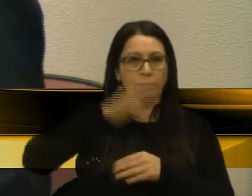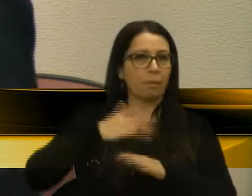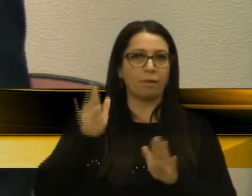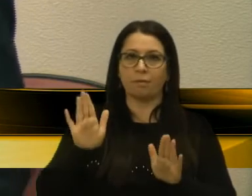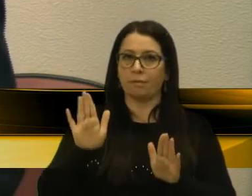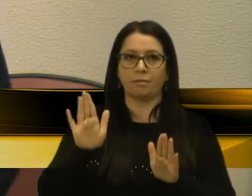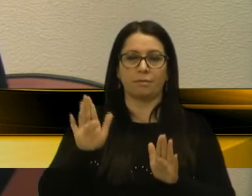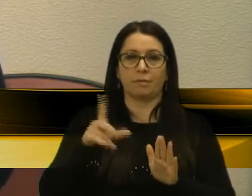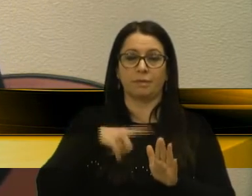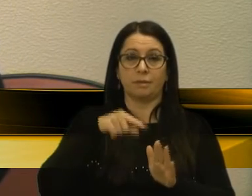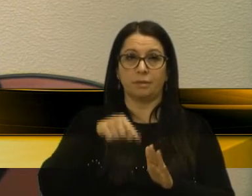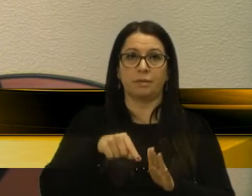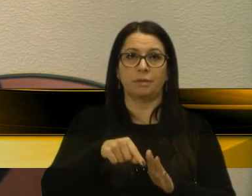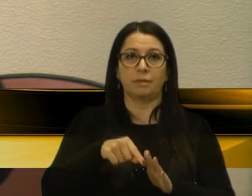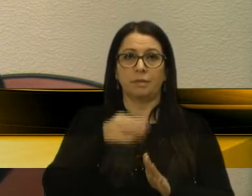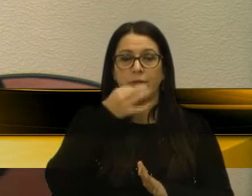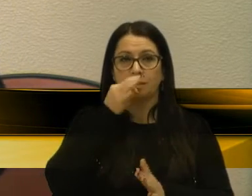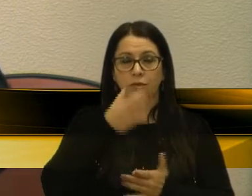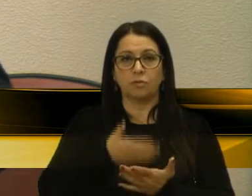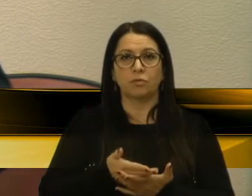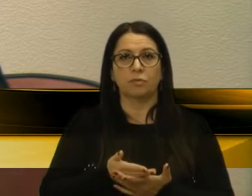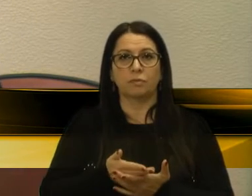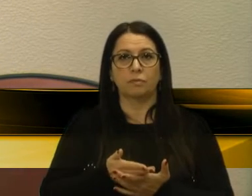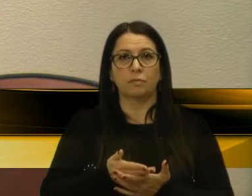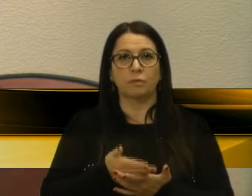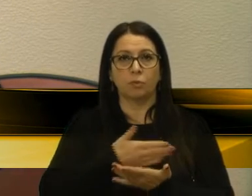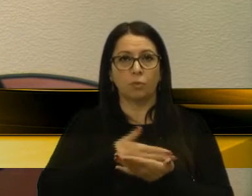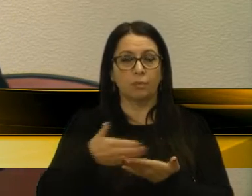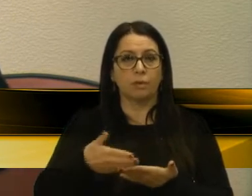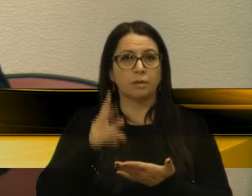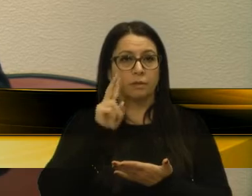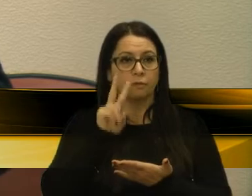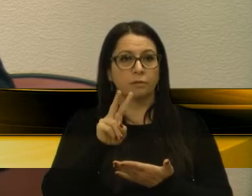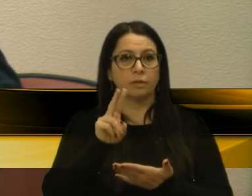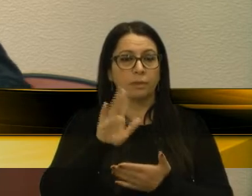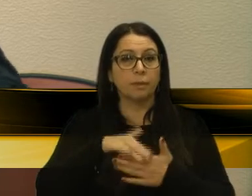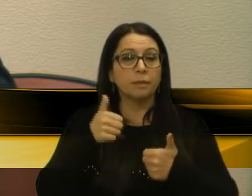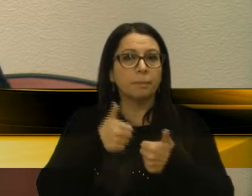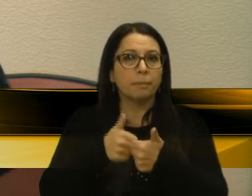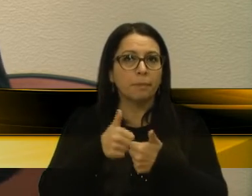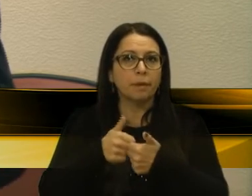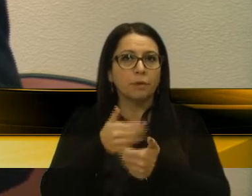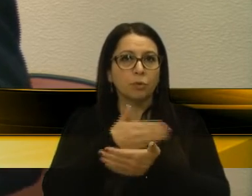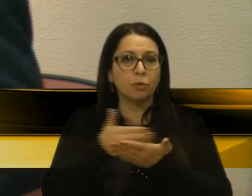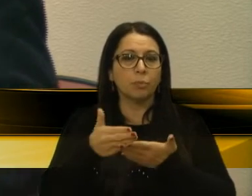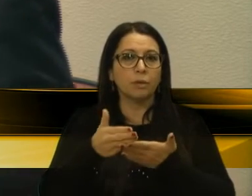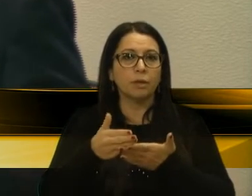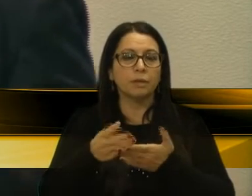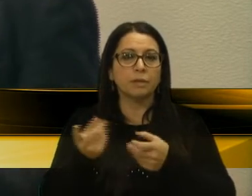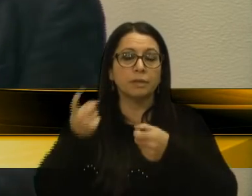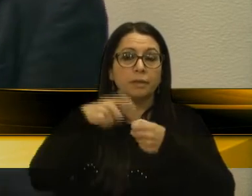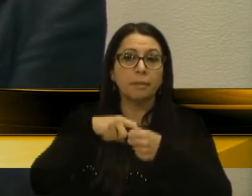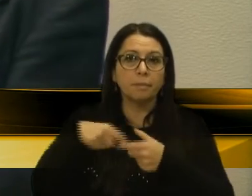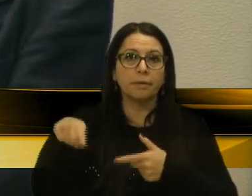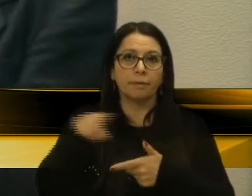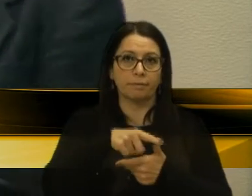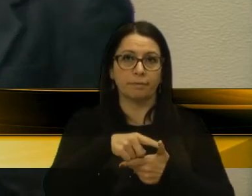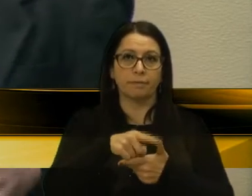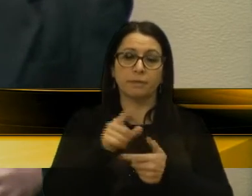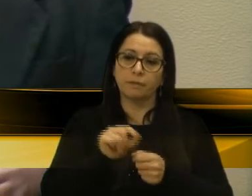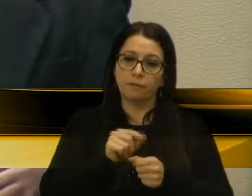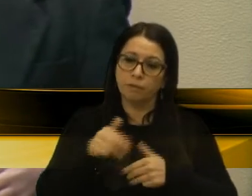temos, e Caxias do Sul começa a ver isso mais de perto, porque isso começa nas grandes capitais e vai